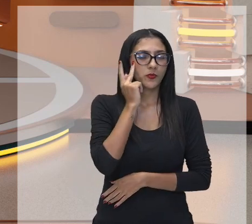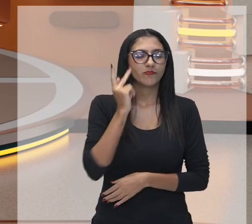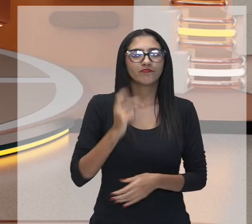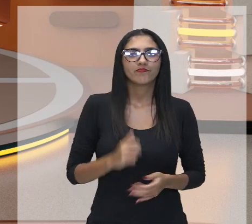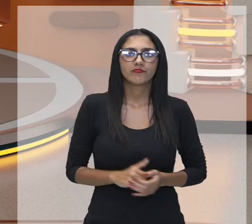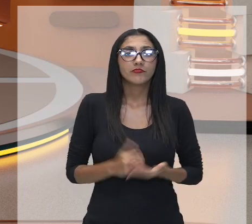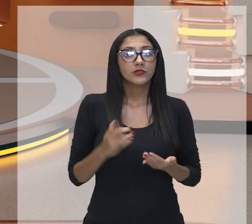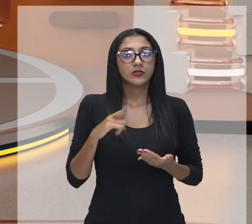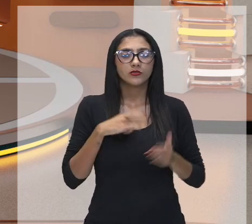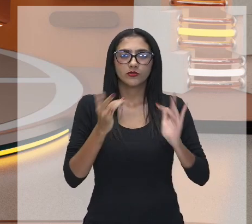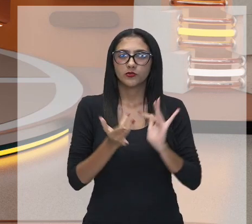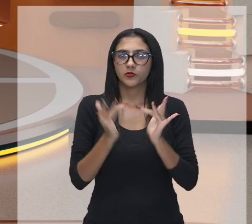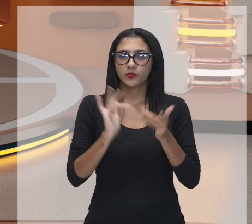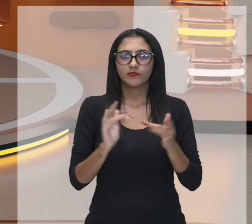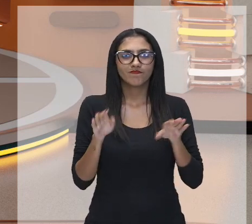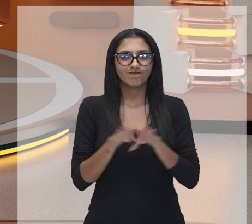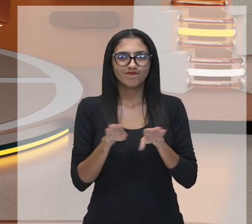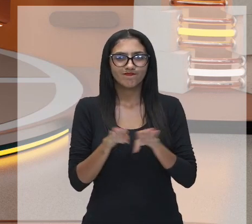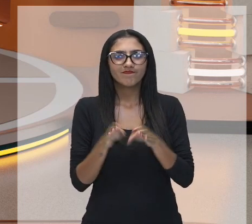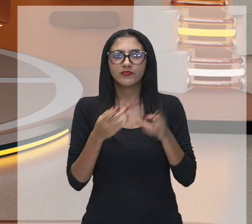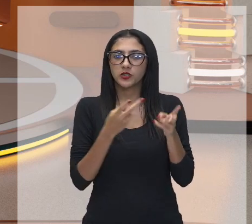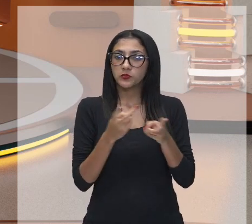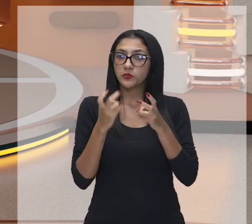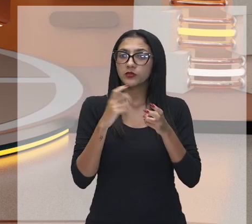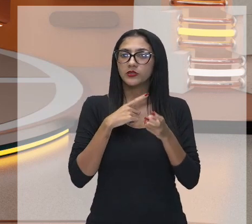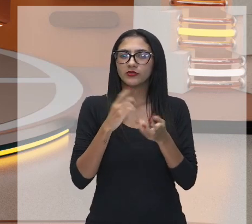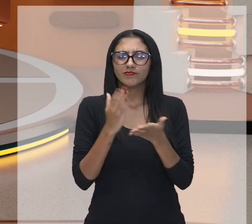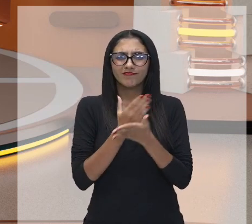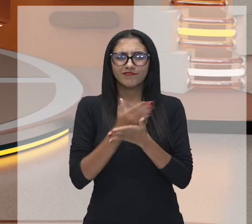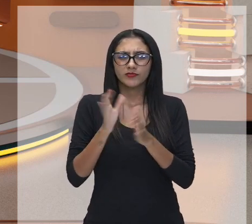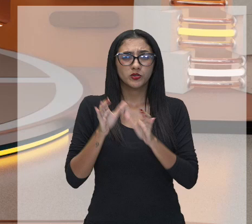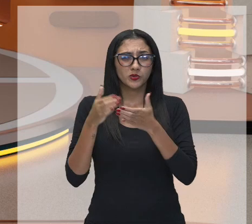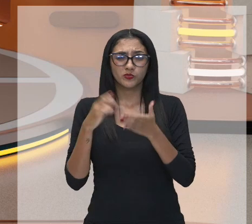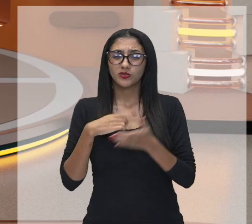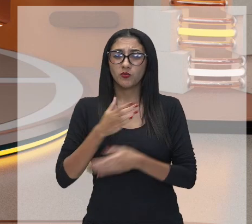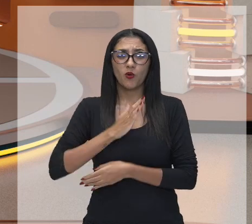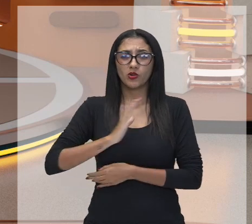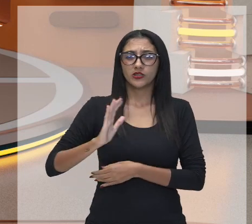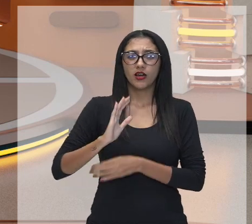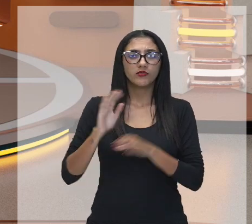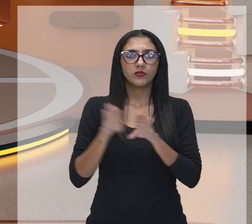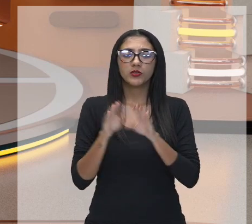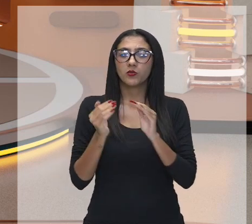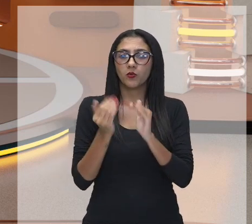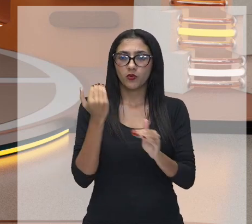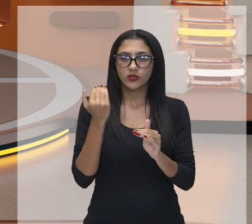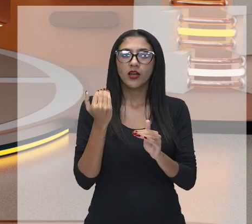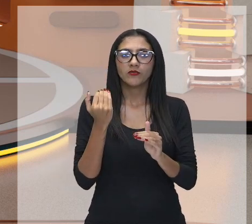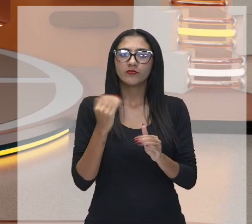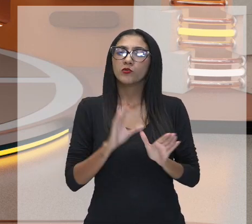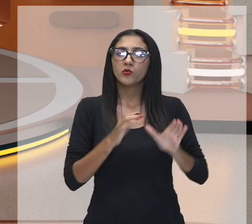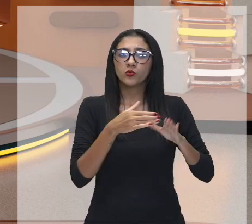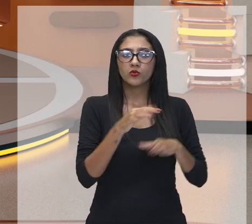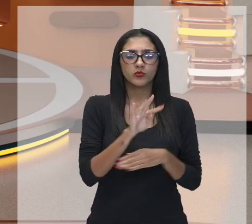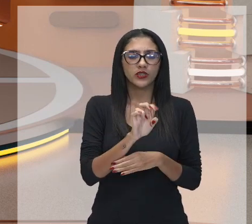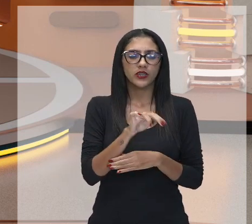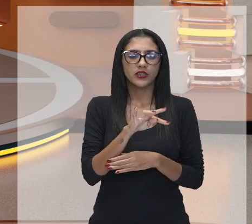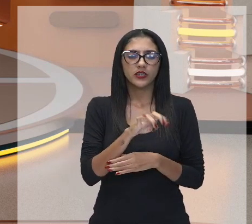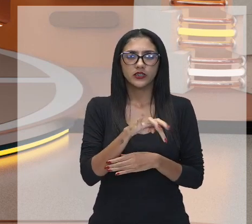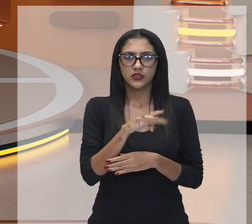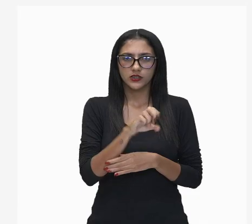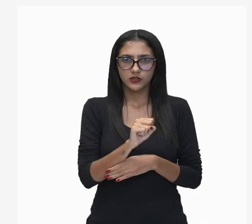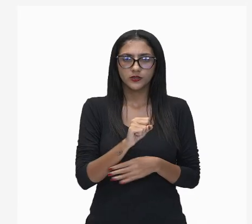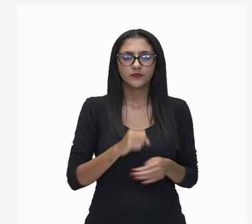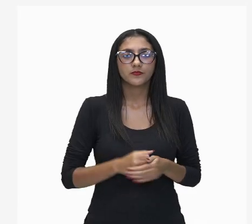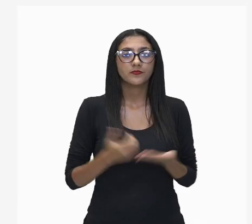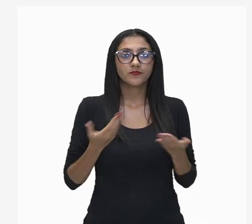contexto, houve também a insatisfação de muitos grupos sociais, dentre eles os tenentes. Então, vamos lá verificar o